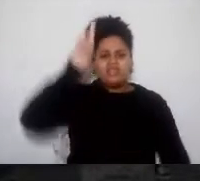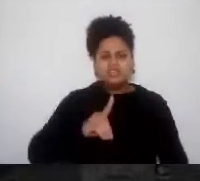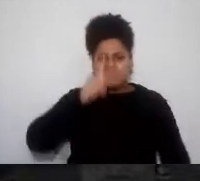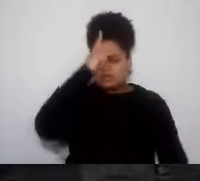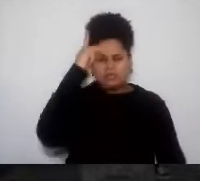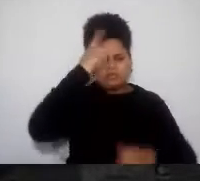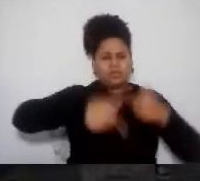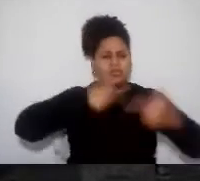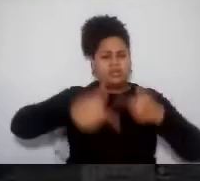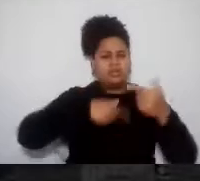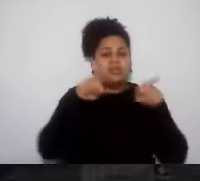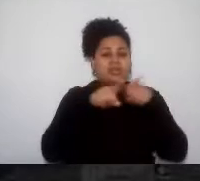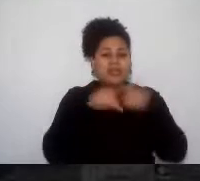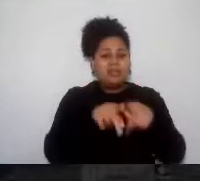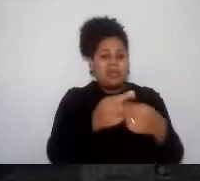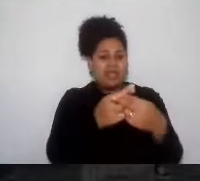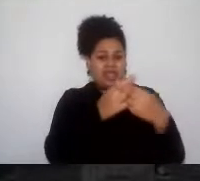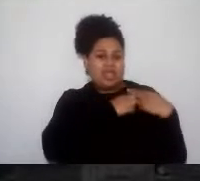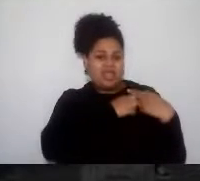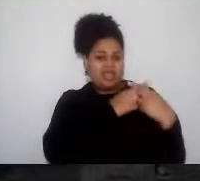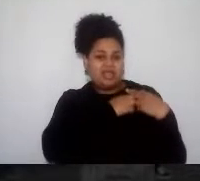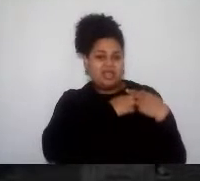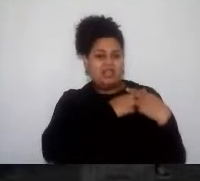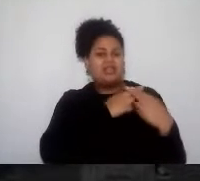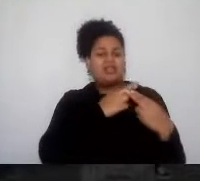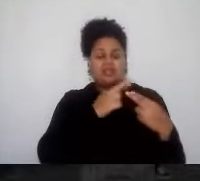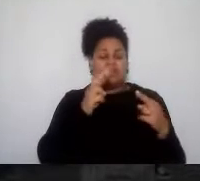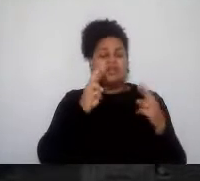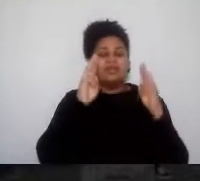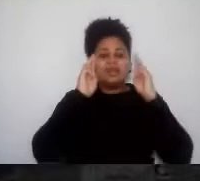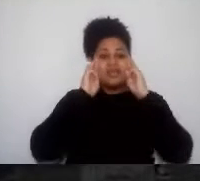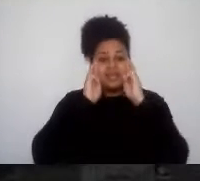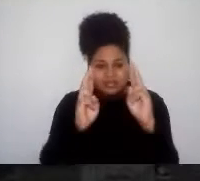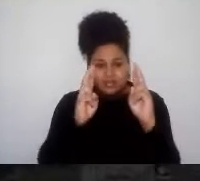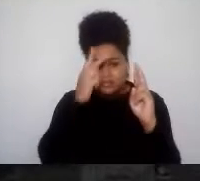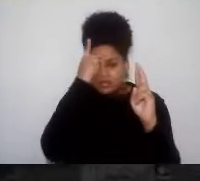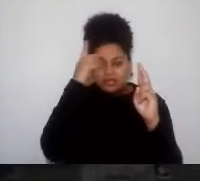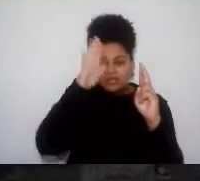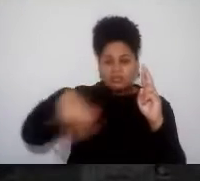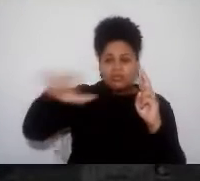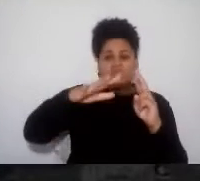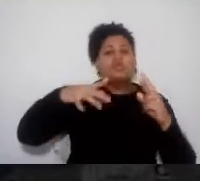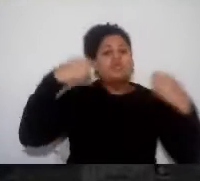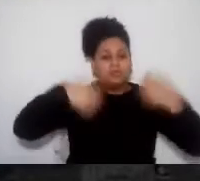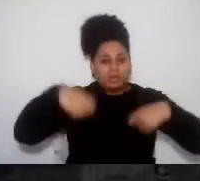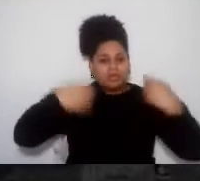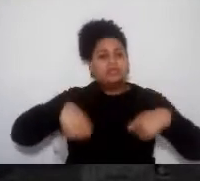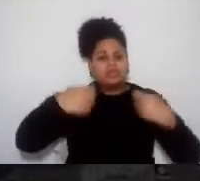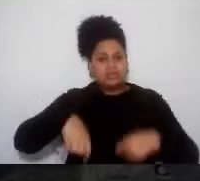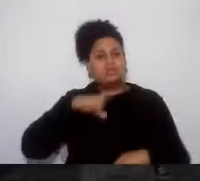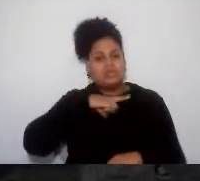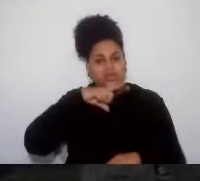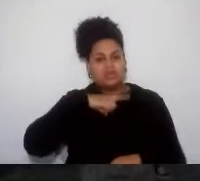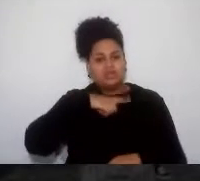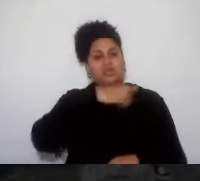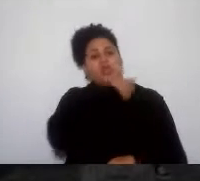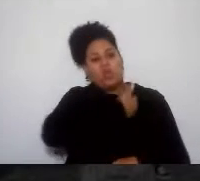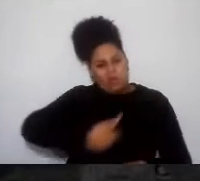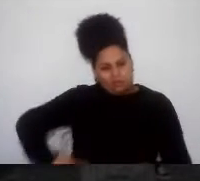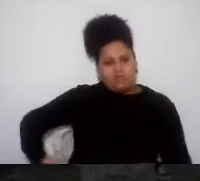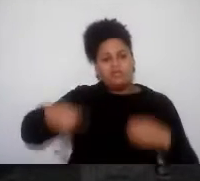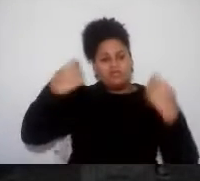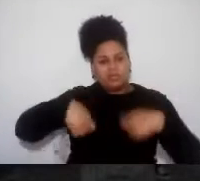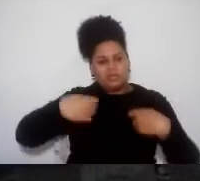o respeito que todo governo deveria ter com os seus trabalhadores, coisa que aqui começa a ficar muito longe